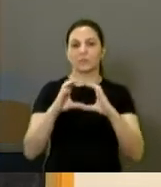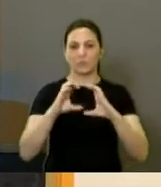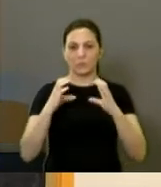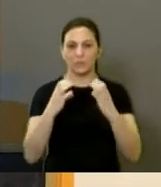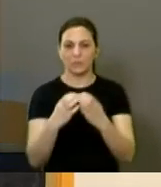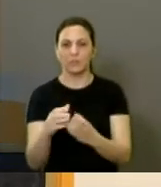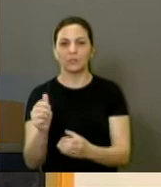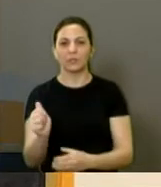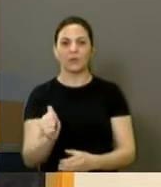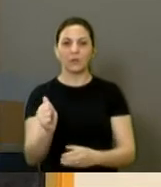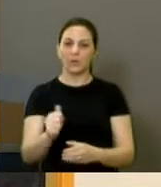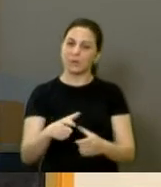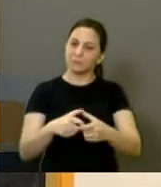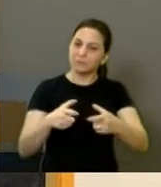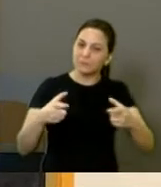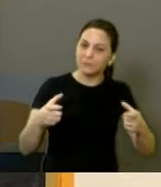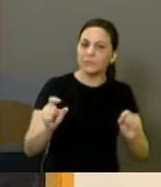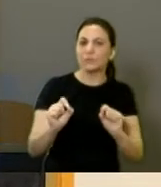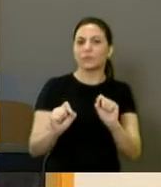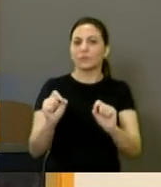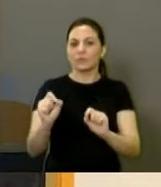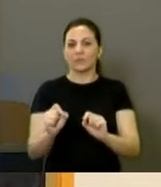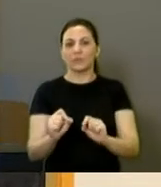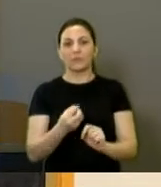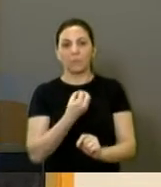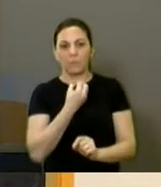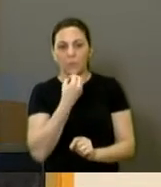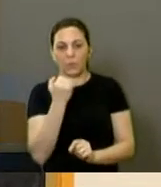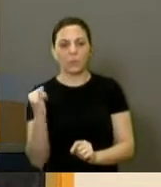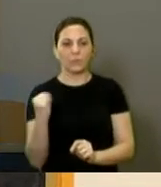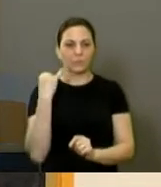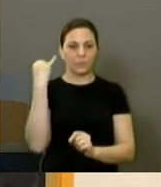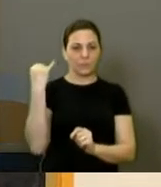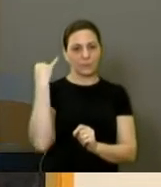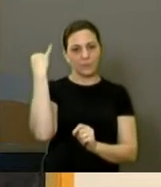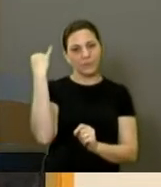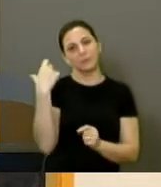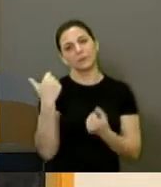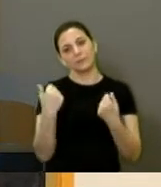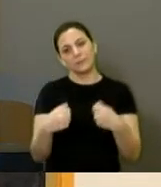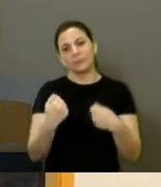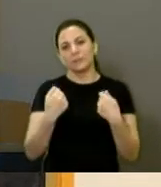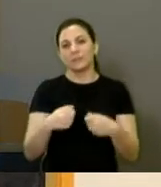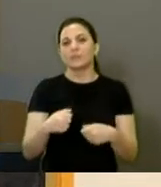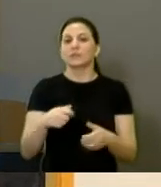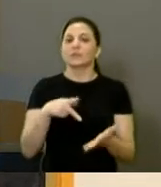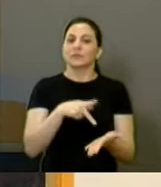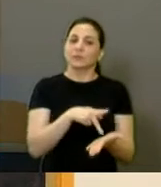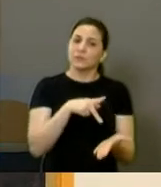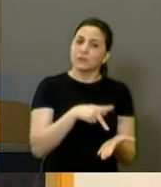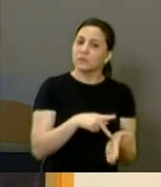cidade bastante grande, que é uma coisa muito louvável, muito importante, que nós devemos